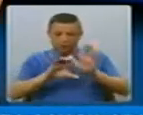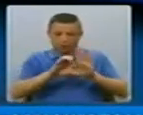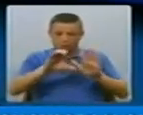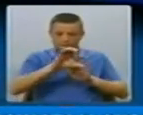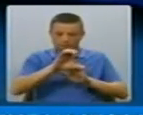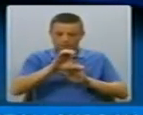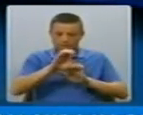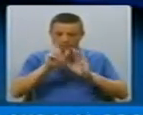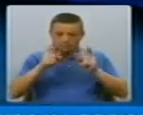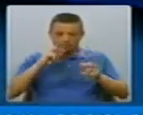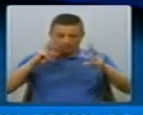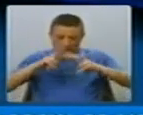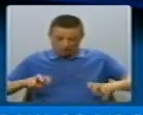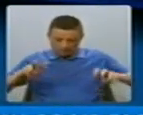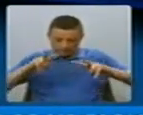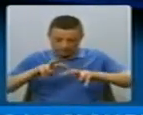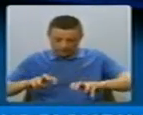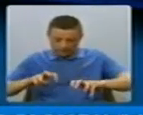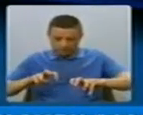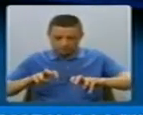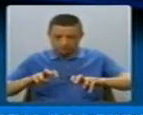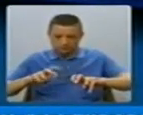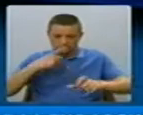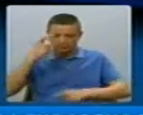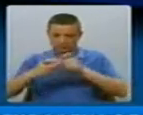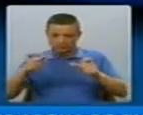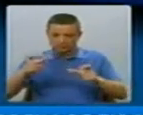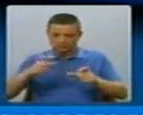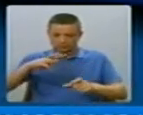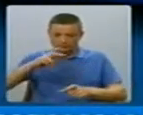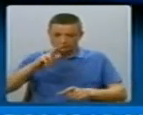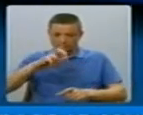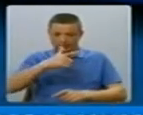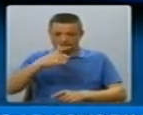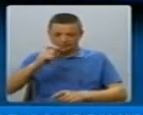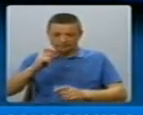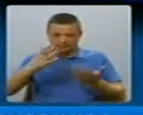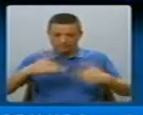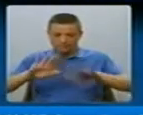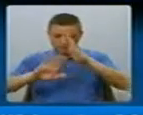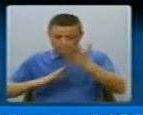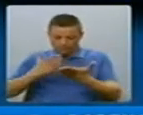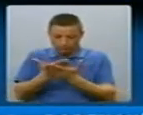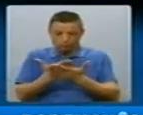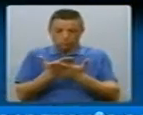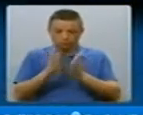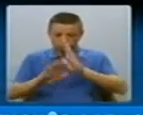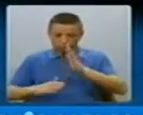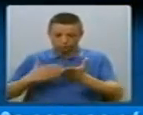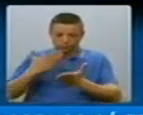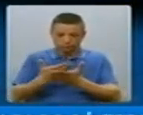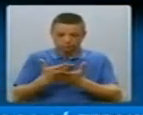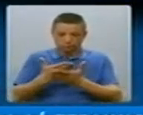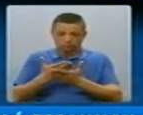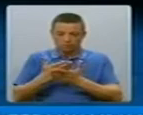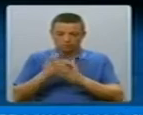propícias até a uma investigação com tripulação humana do que propriamente Marte. Uma das propostas apresentadas na Agência Espacial Europeia